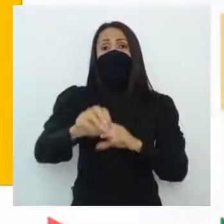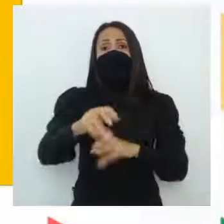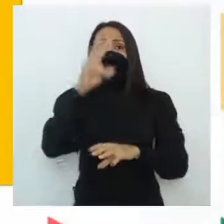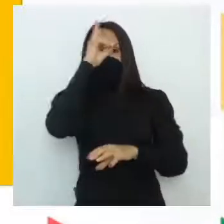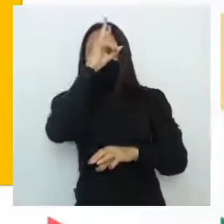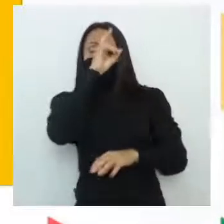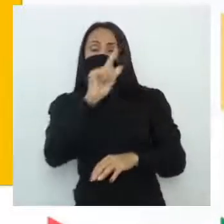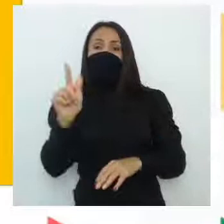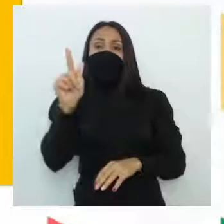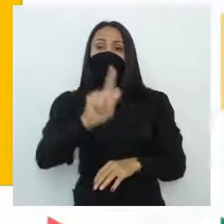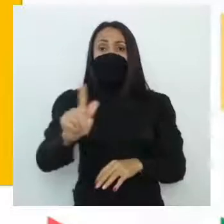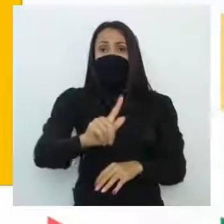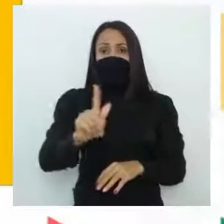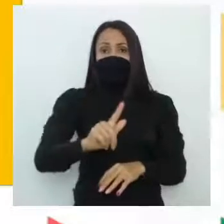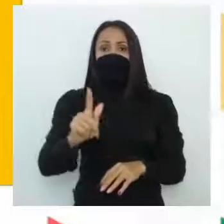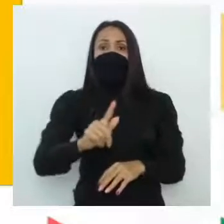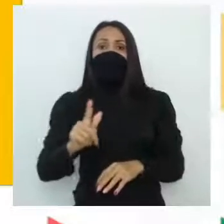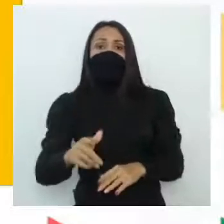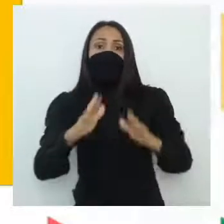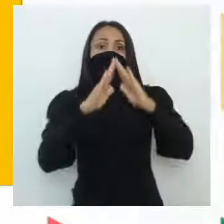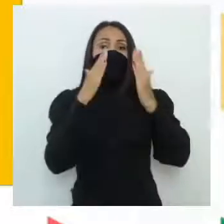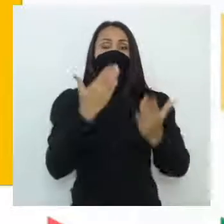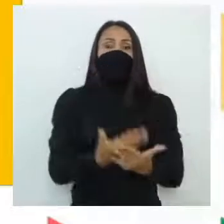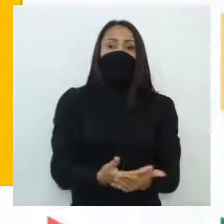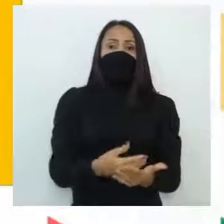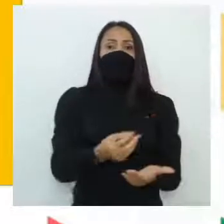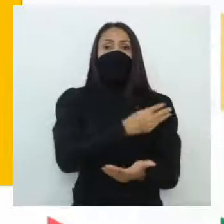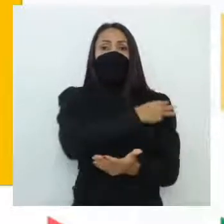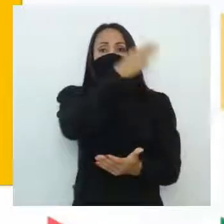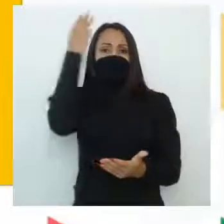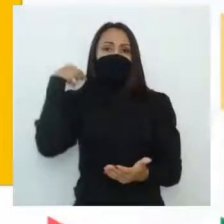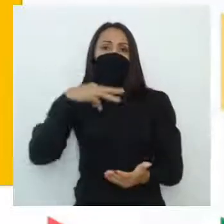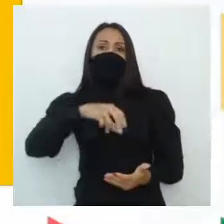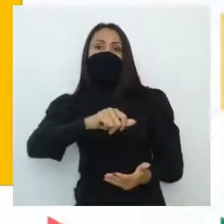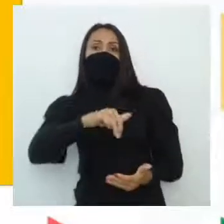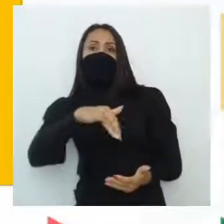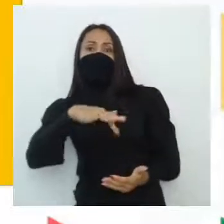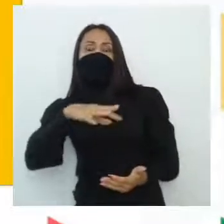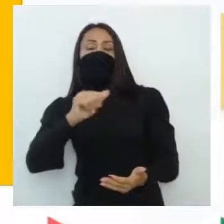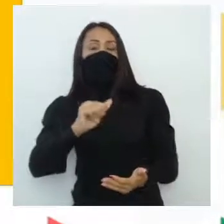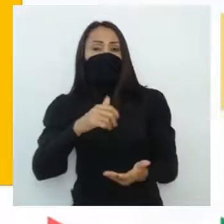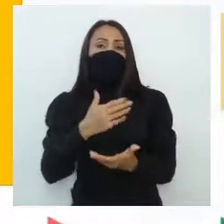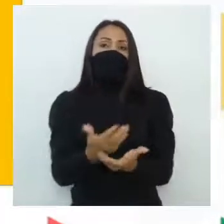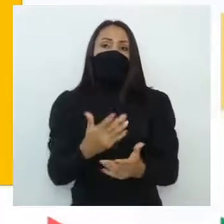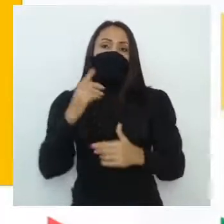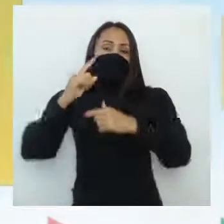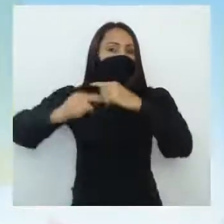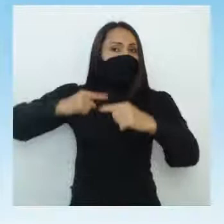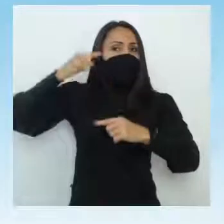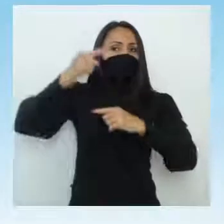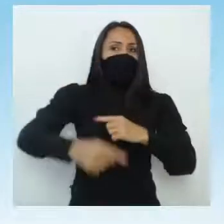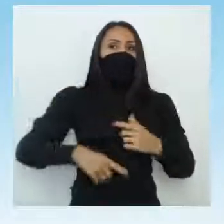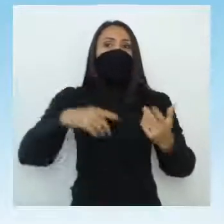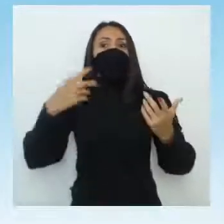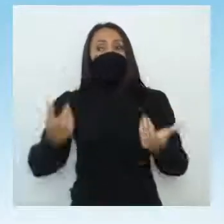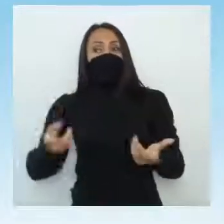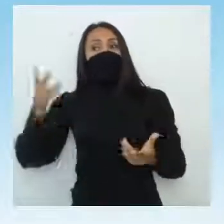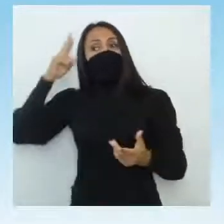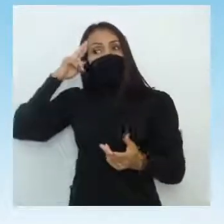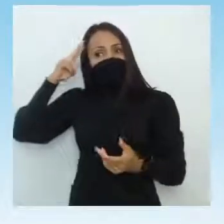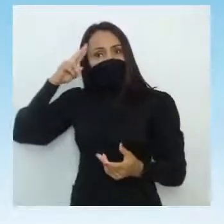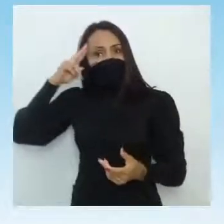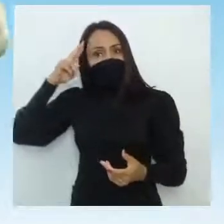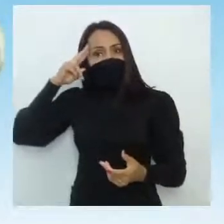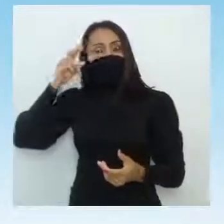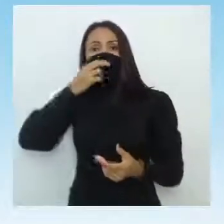Geografia no Colégio de Santa Maria, dessa congregação de Loreto, mais tarde foi nomeada diretora. Quando ela está na Índia,